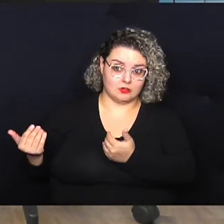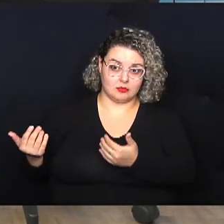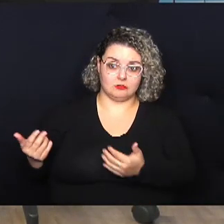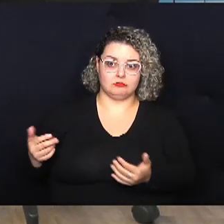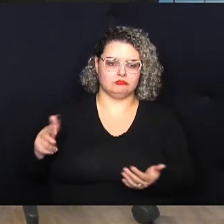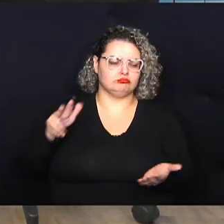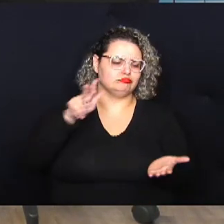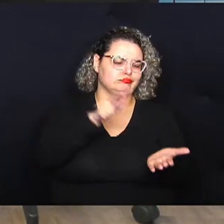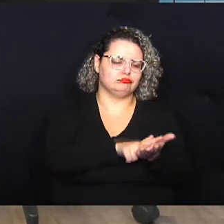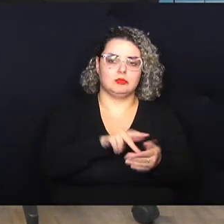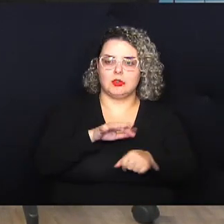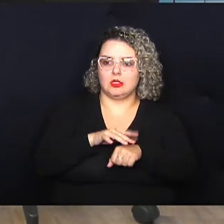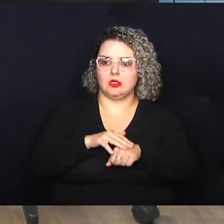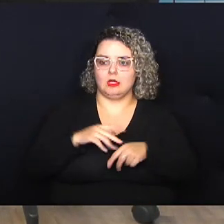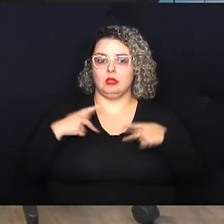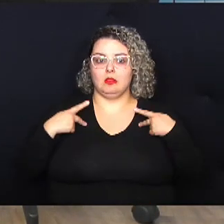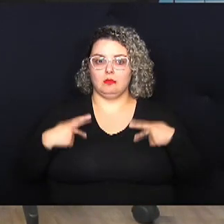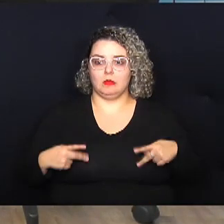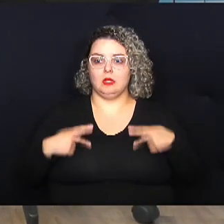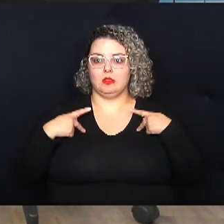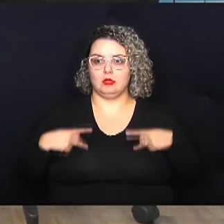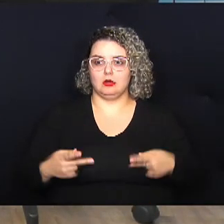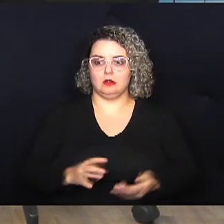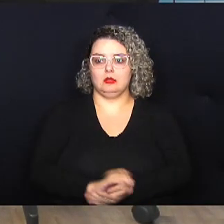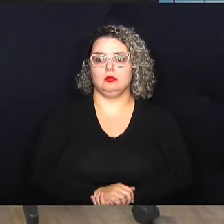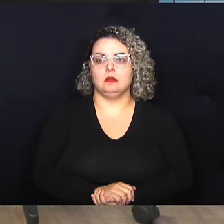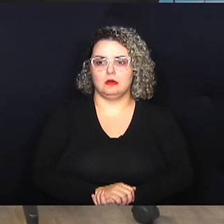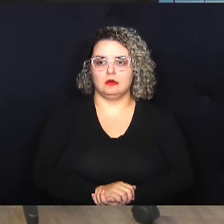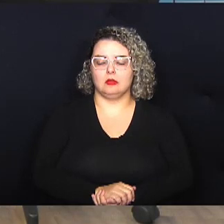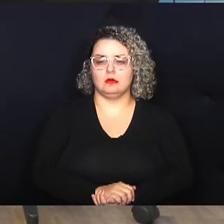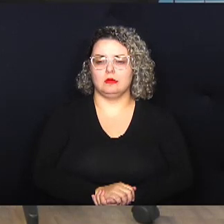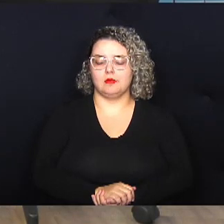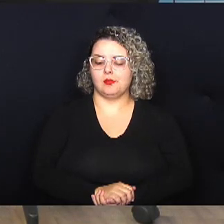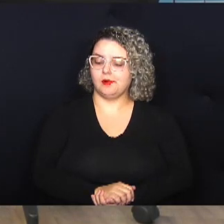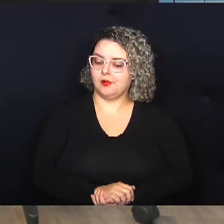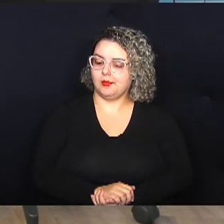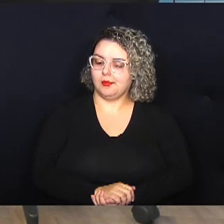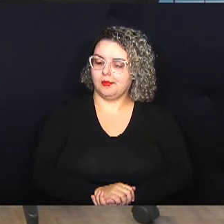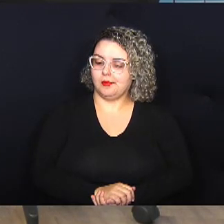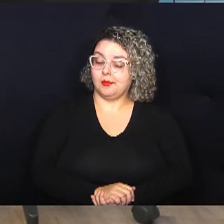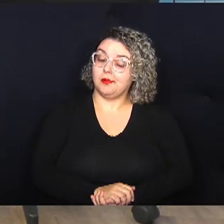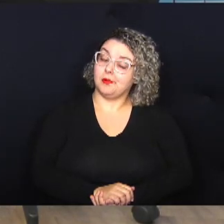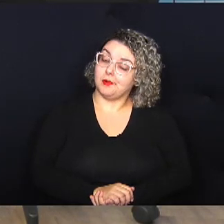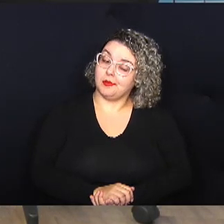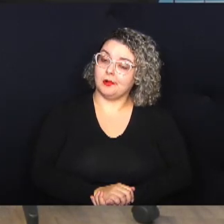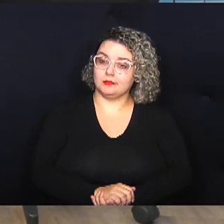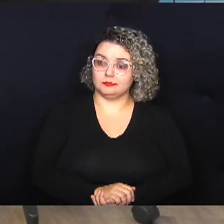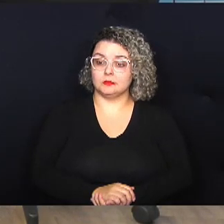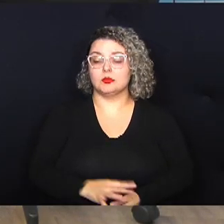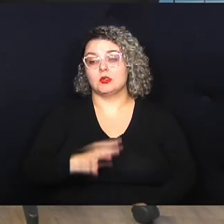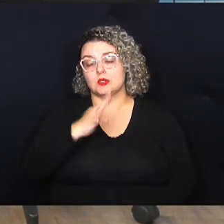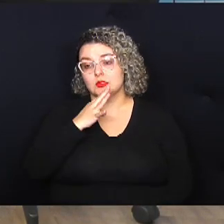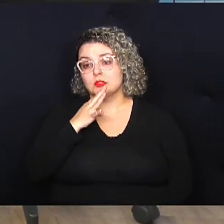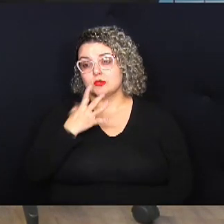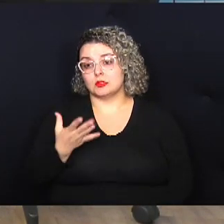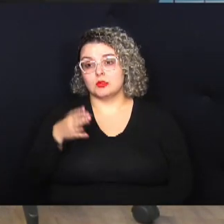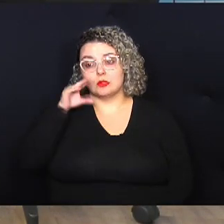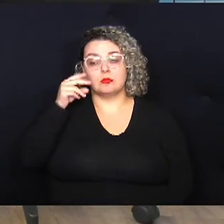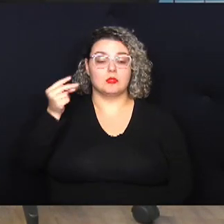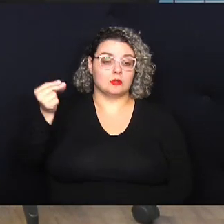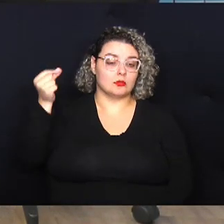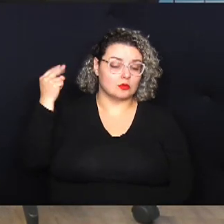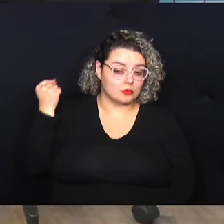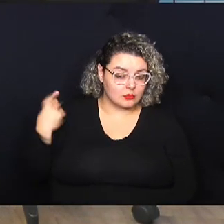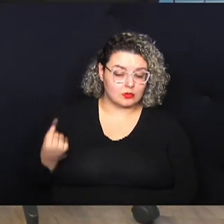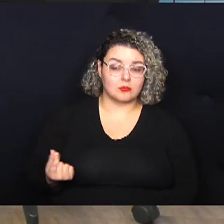cama quando foi ver a pneumonia. Eu fiz a seguinte leitura, falei, olha, eu te conheço porque é uma funcionária muito antiga,